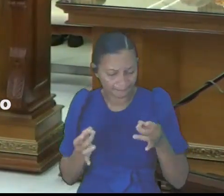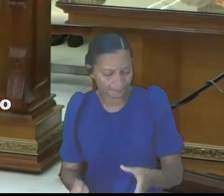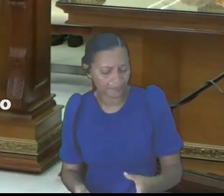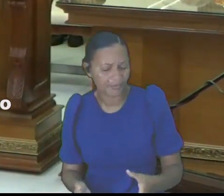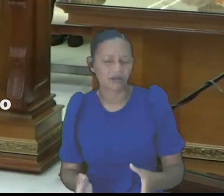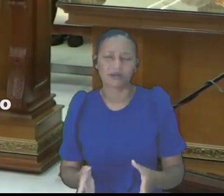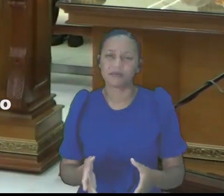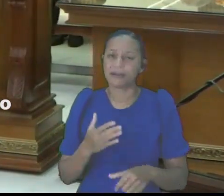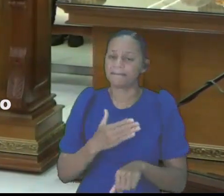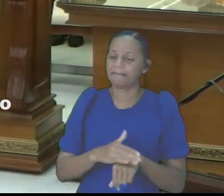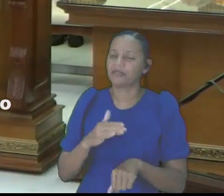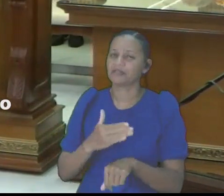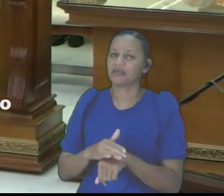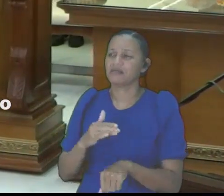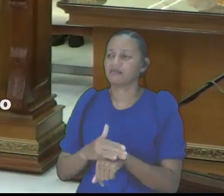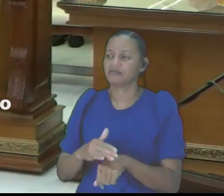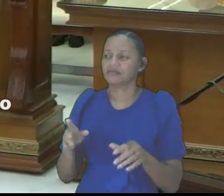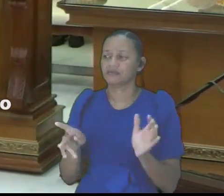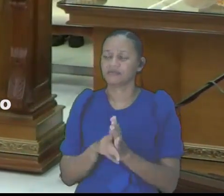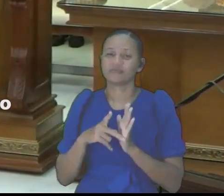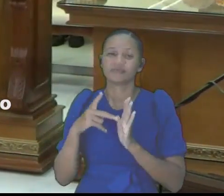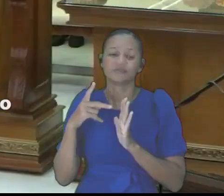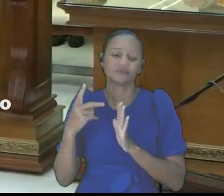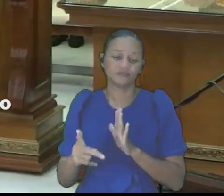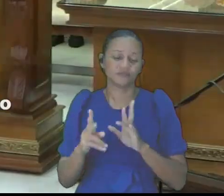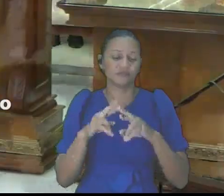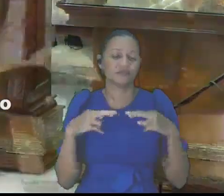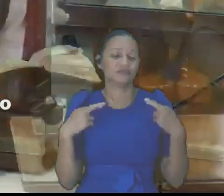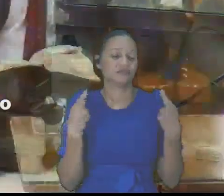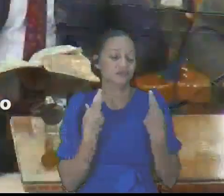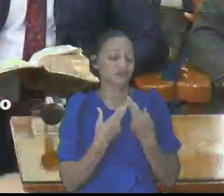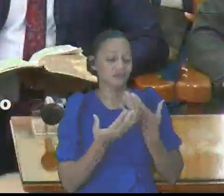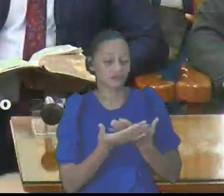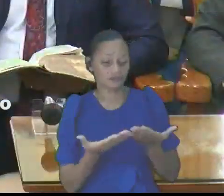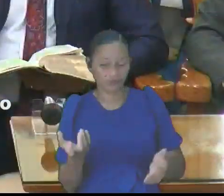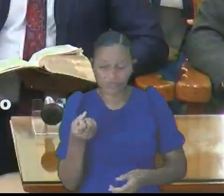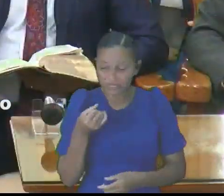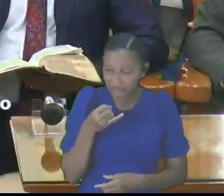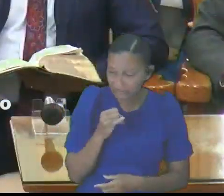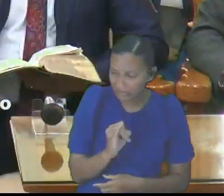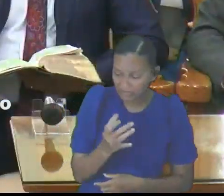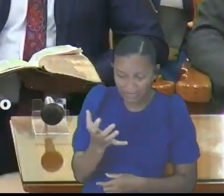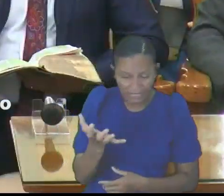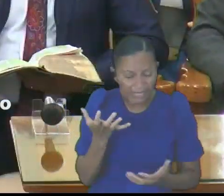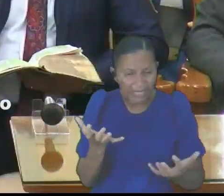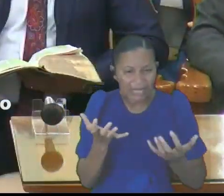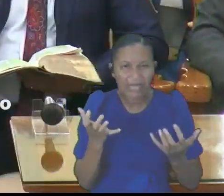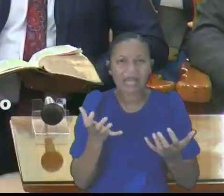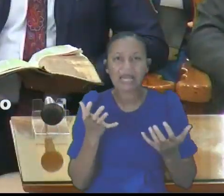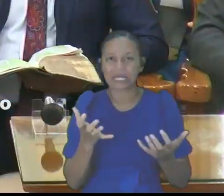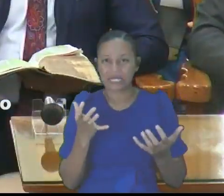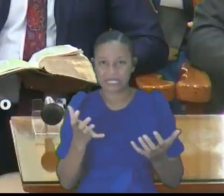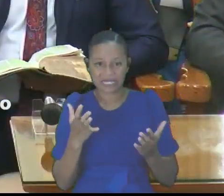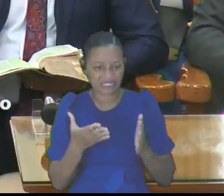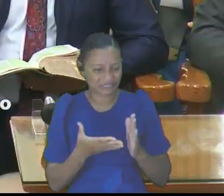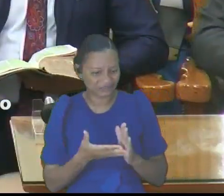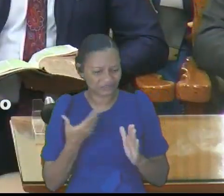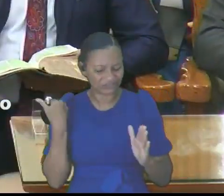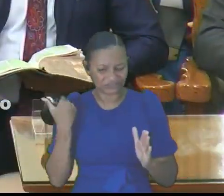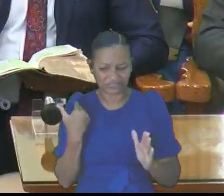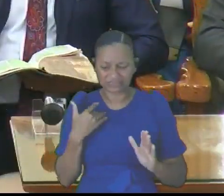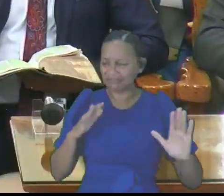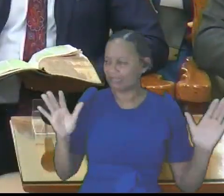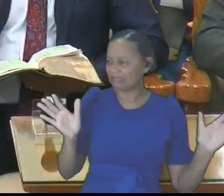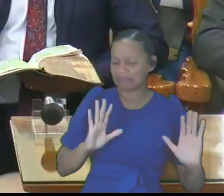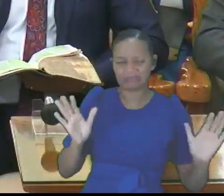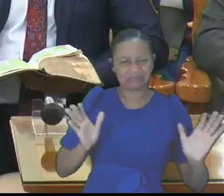Não abandonemos a prática de nos reunir. Então, se alguém quiser te tirar da igreja e disser: não, a